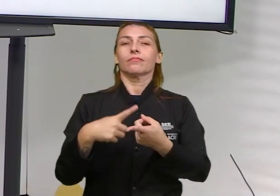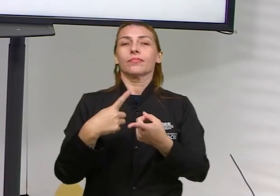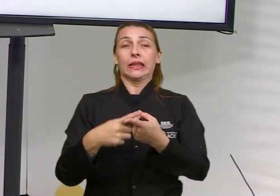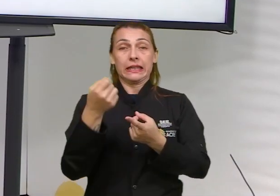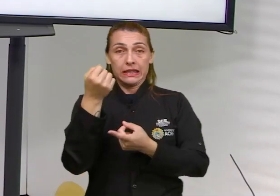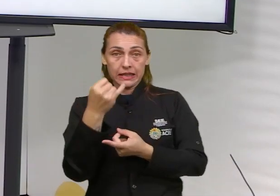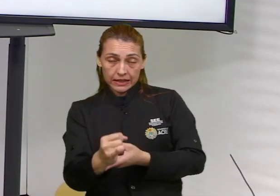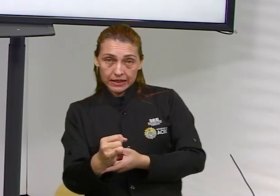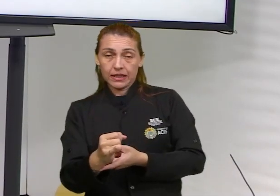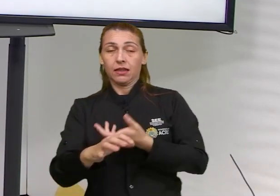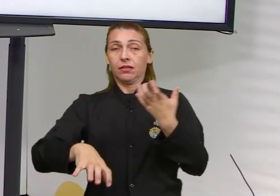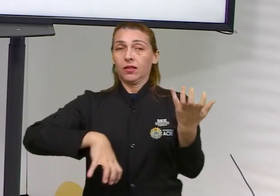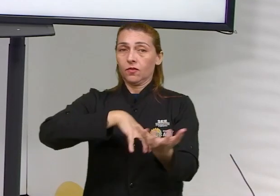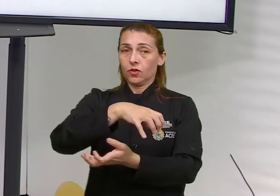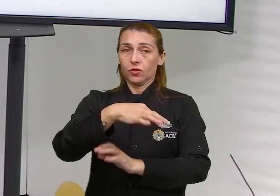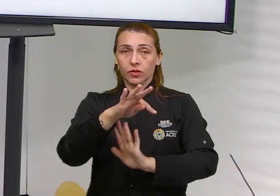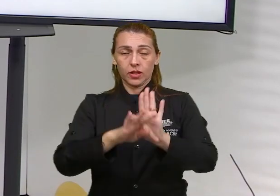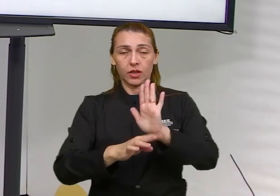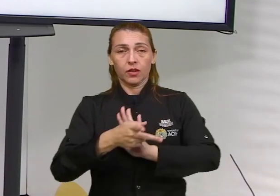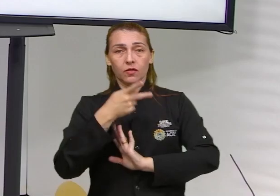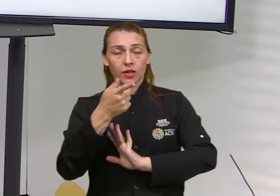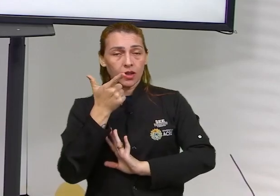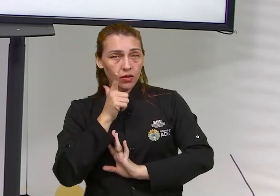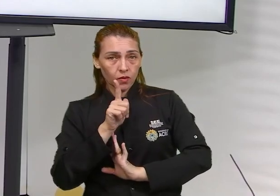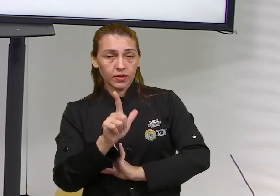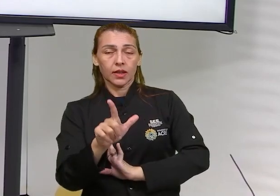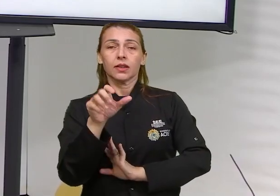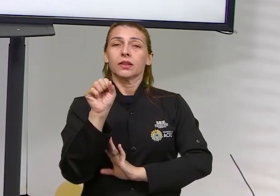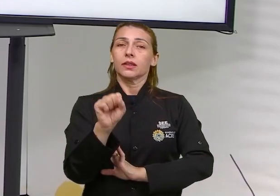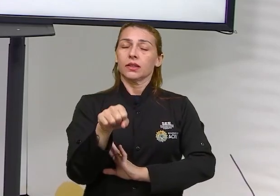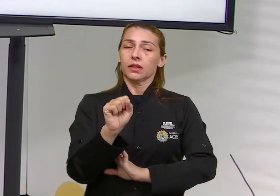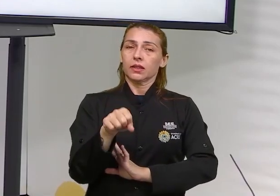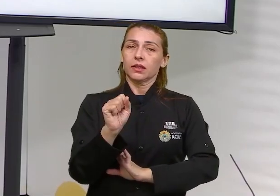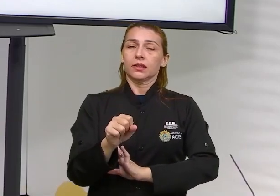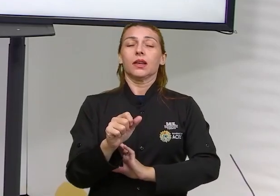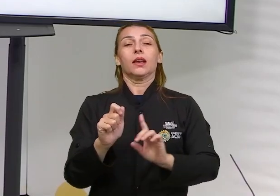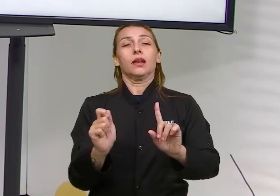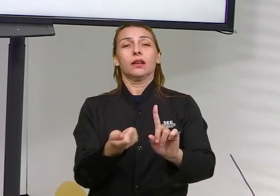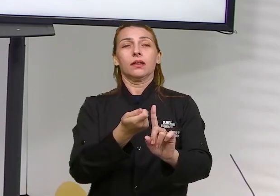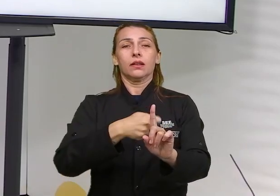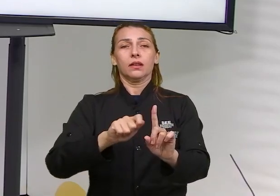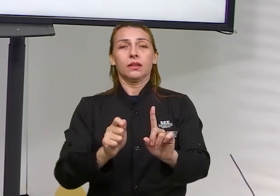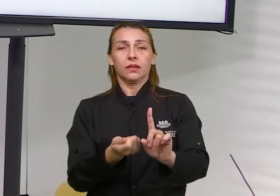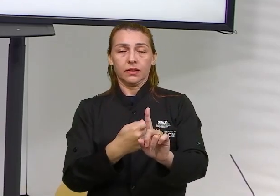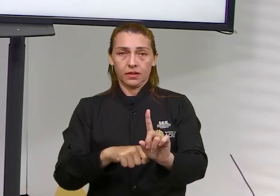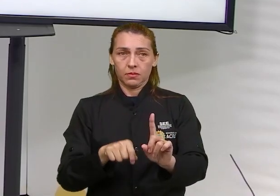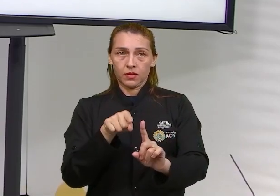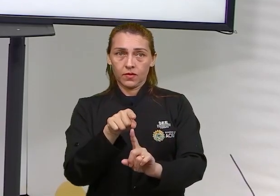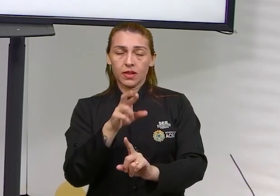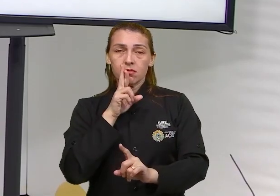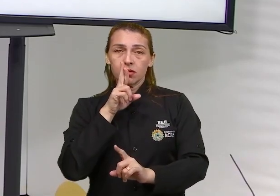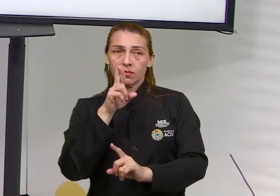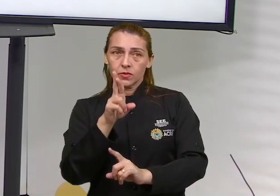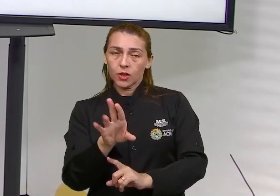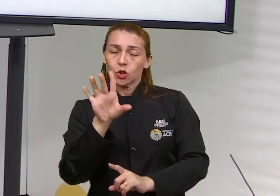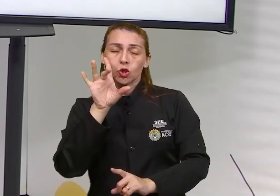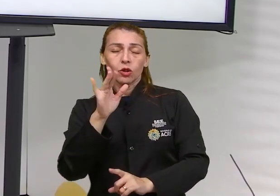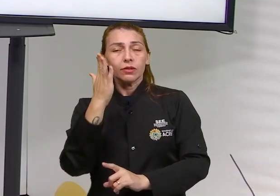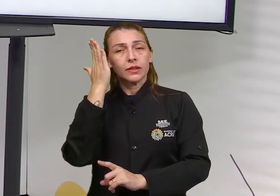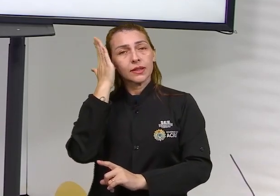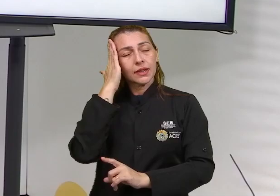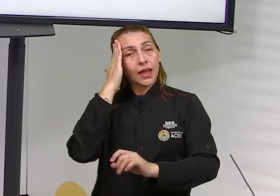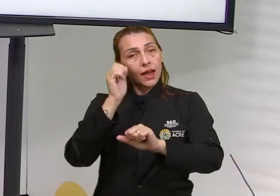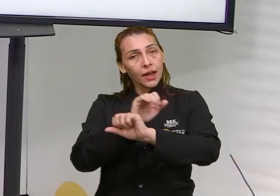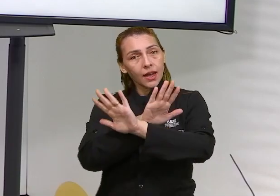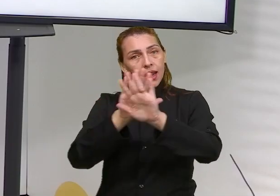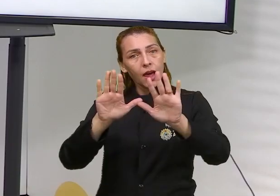Se revoltam e lá no texto eles falam que conseguem, sim, o fim desses castigos físicos. Tá? Então, para você responder essa questão, era só você entender